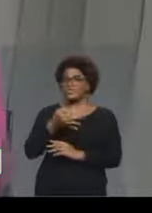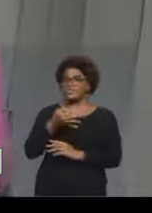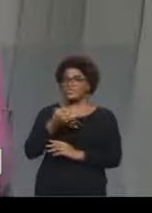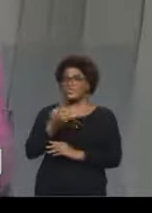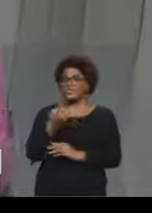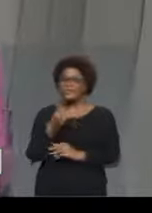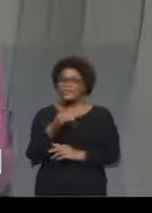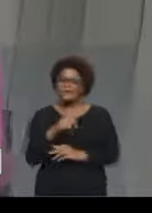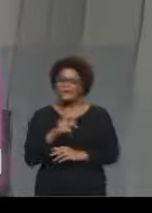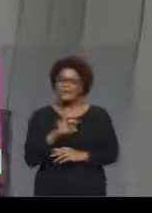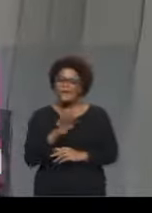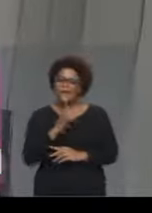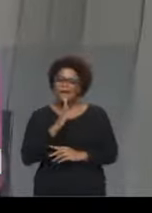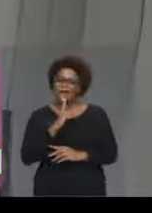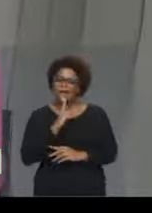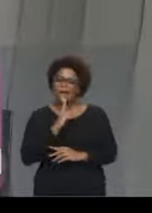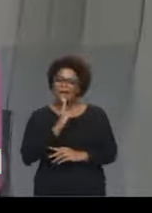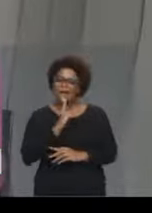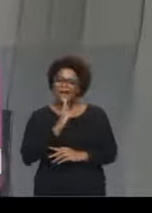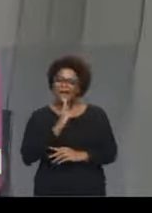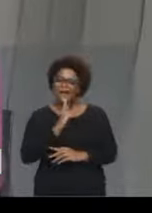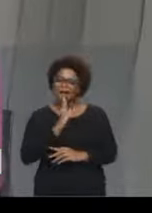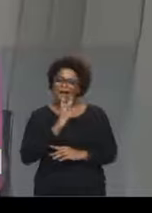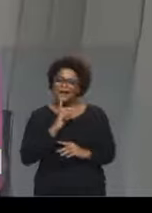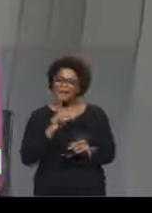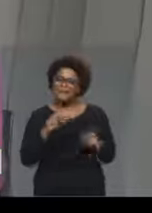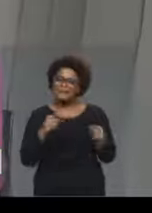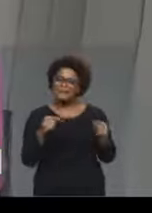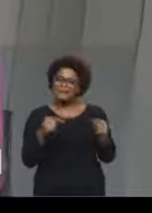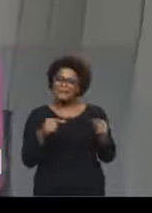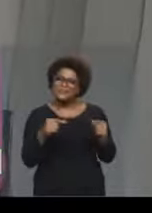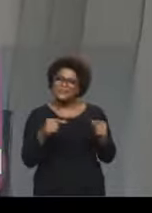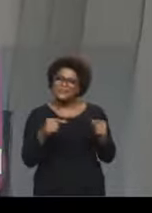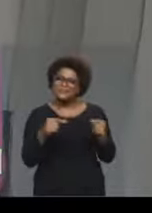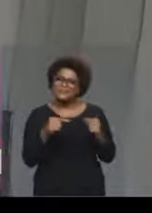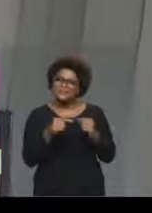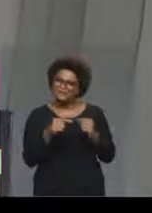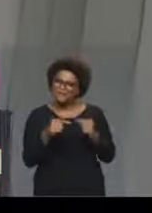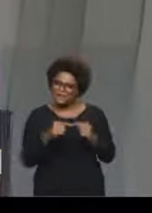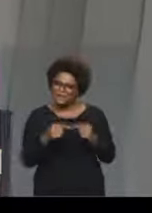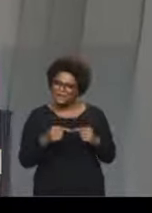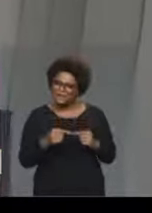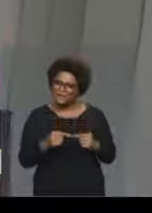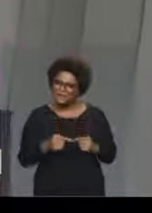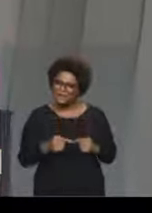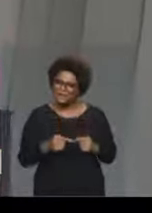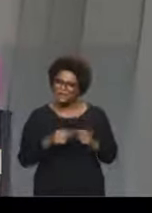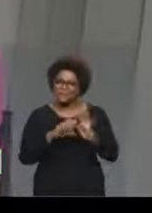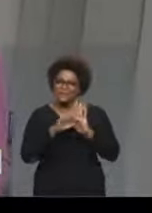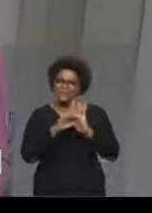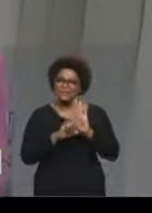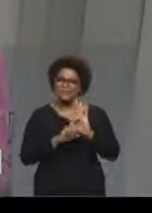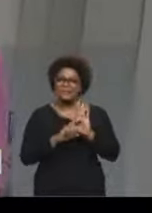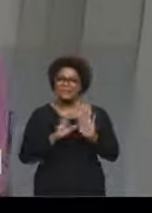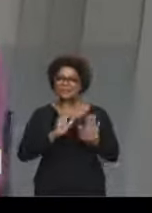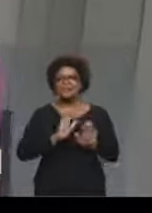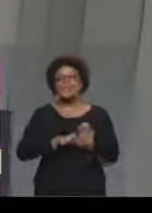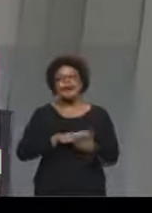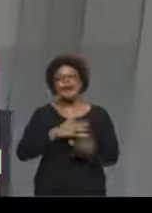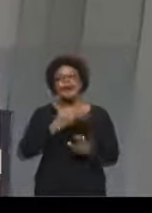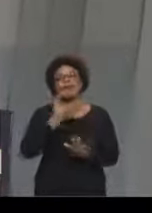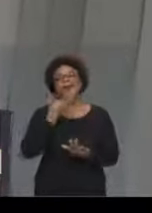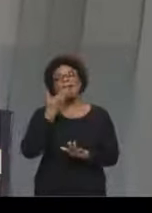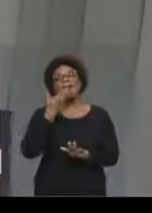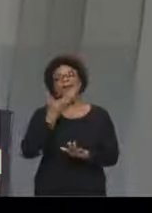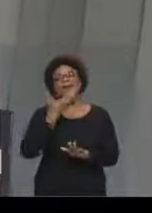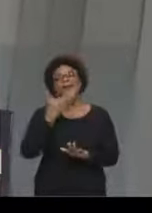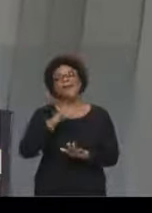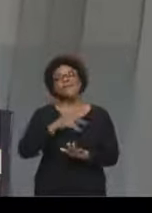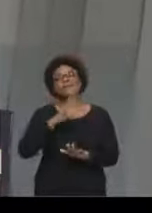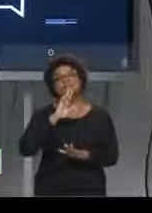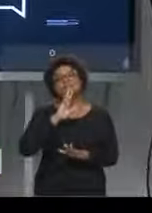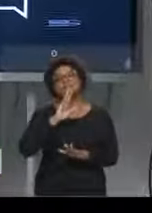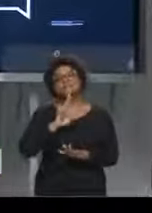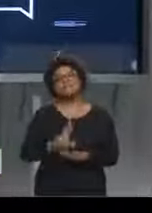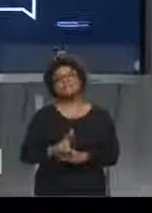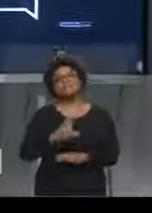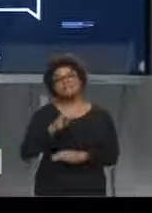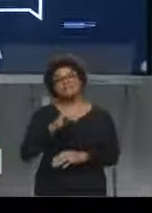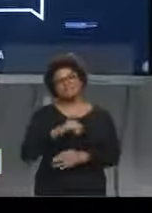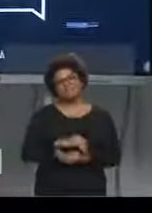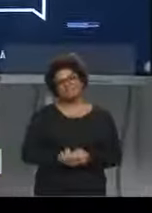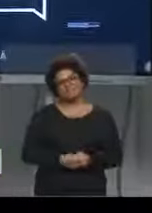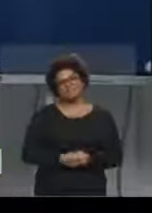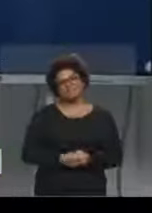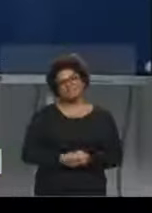textual, fica muito mais fácil para você responder as perguntas, para você interpretar.